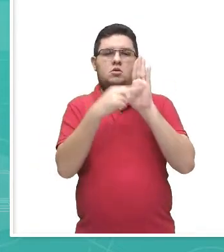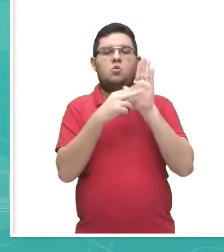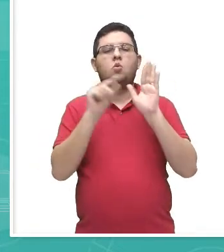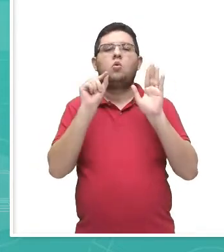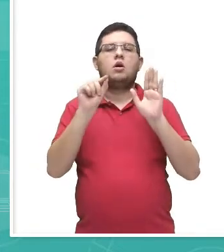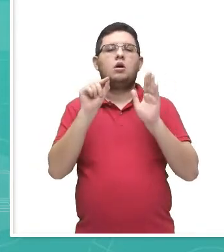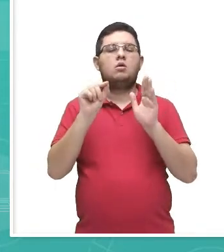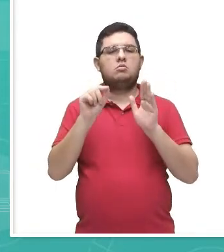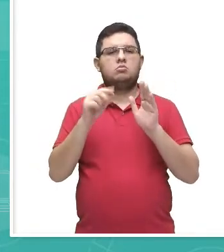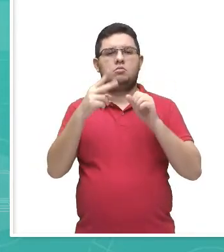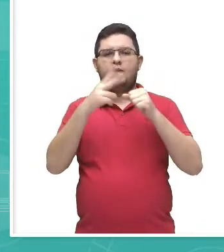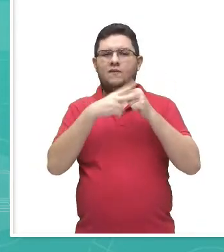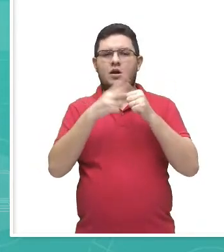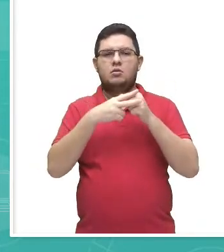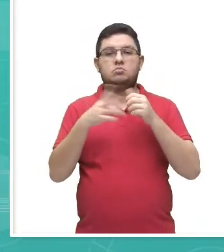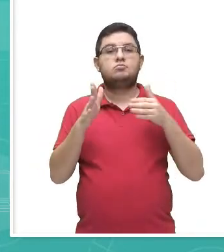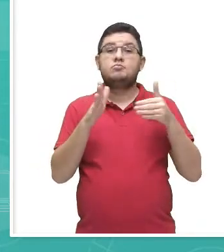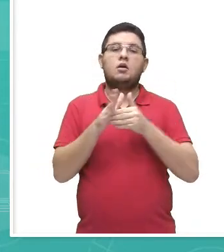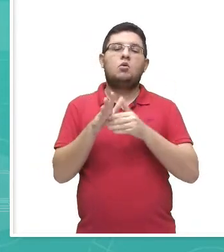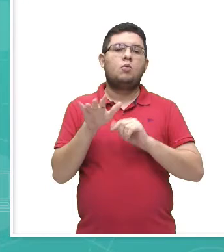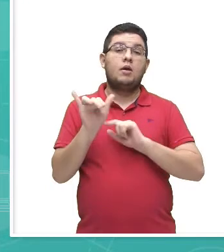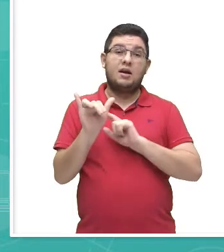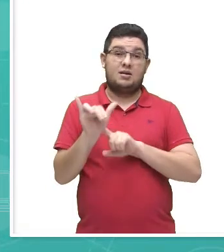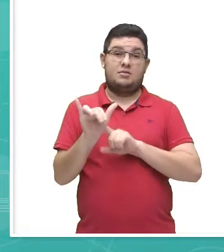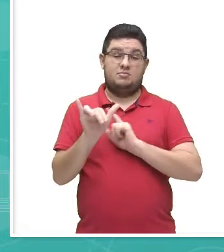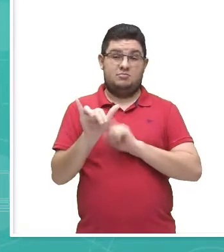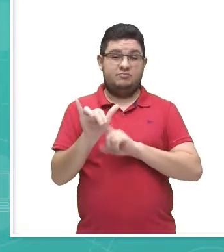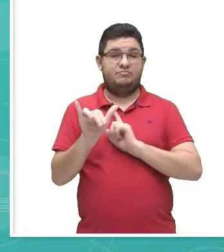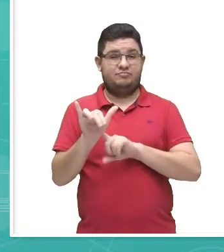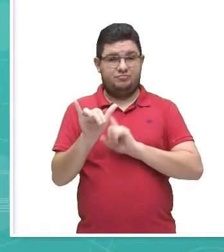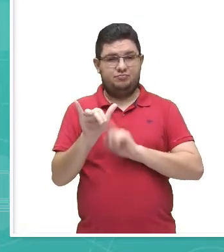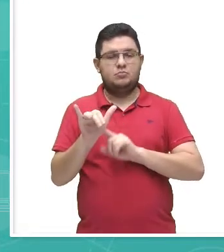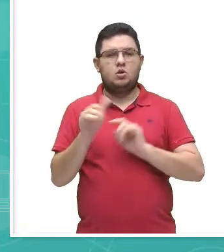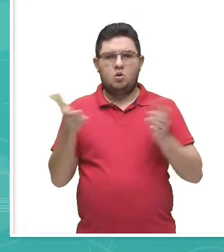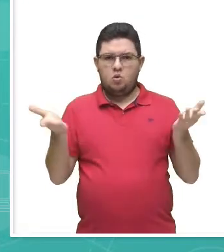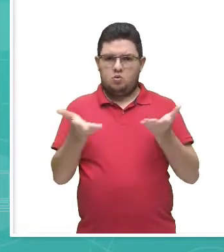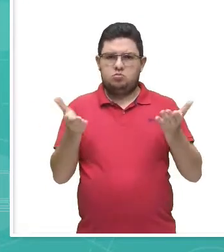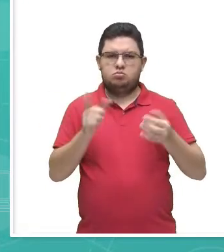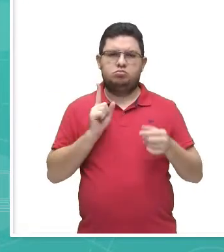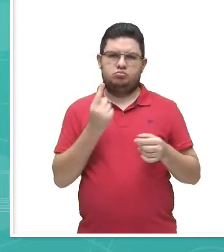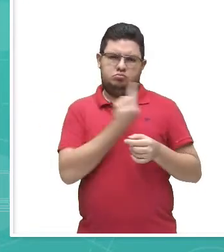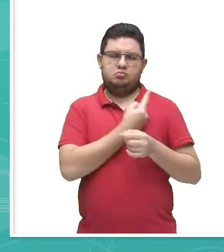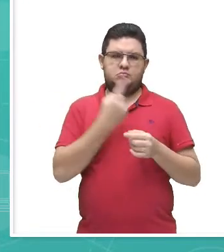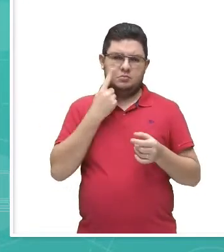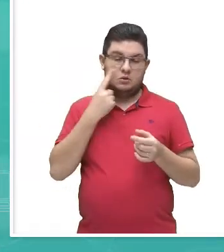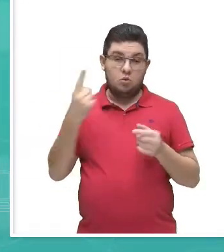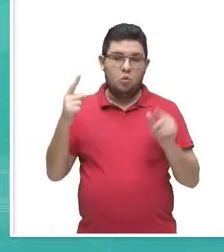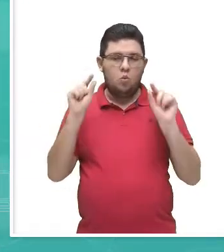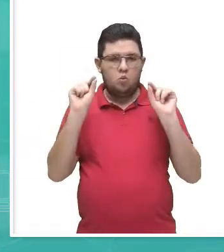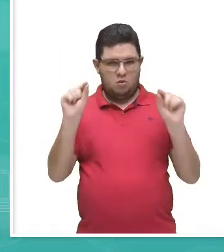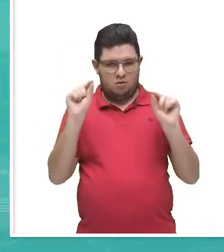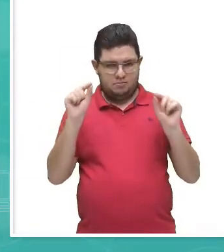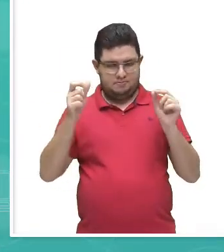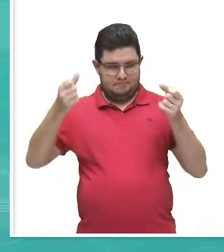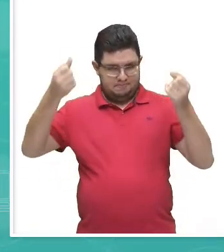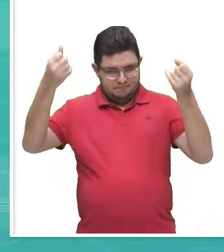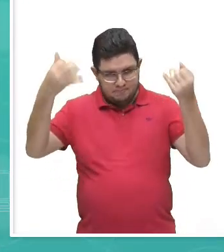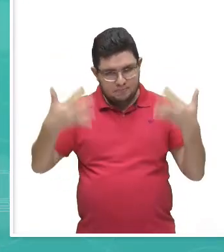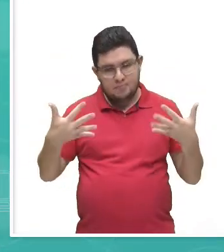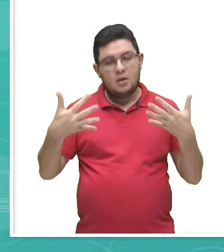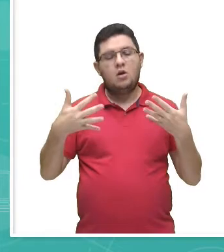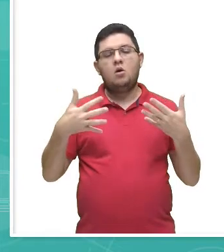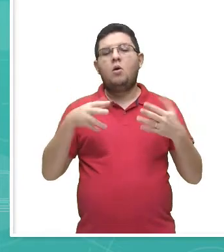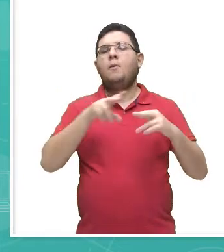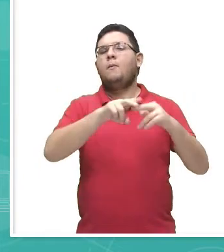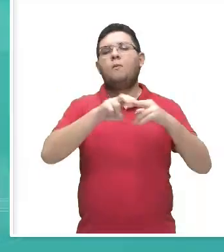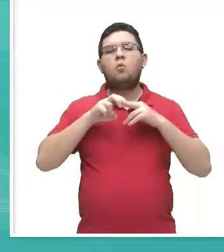em Y. E aí a gente vai ver agora a questão, depois eu vou comentar com vocês um pouquinho no gabarito, vou mostrar aí por que a gente tem que tomar